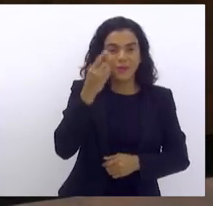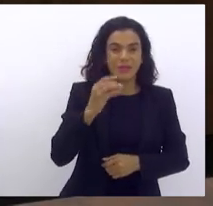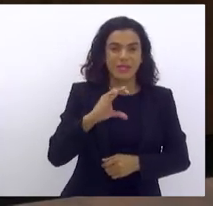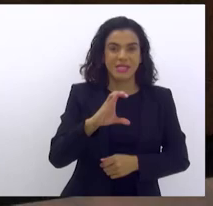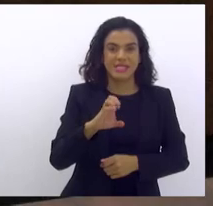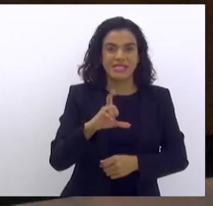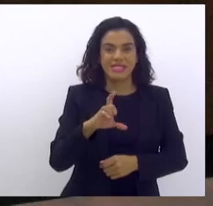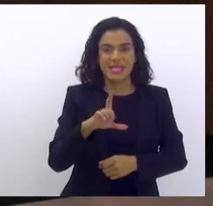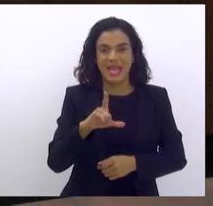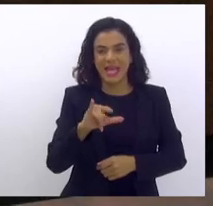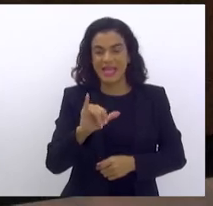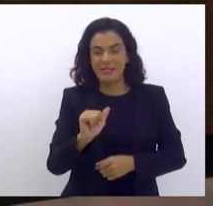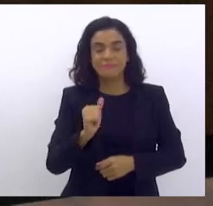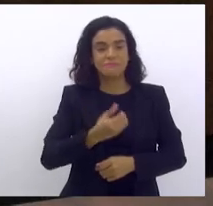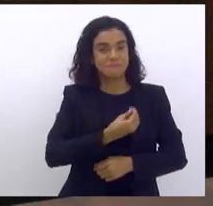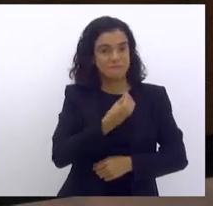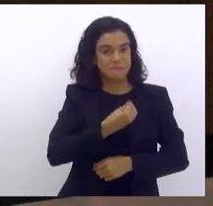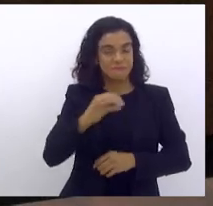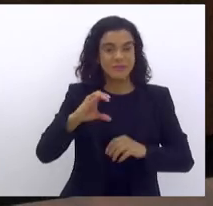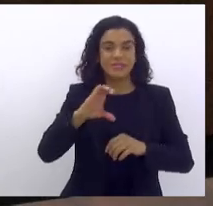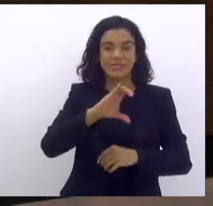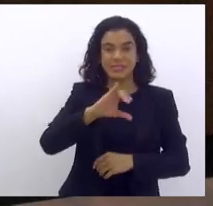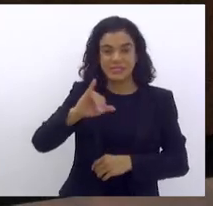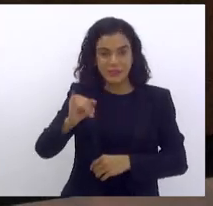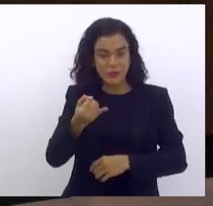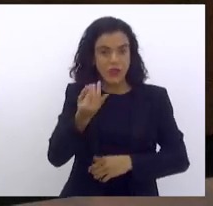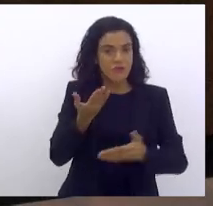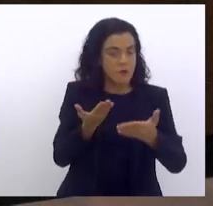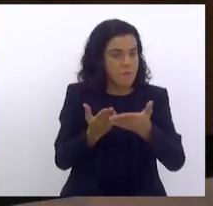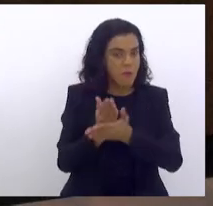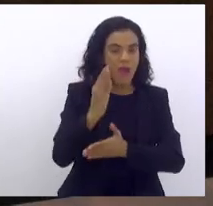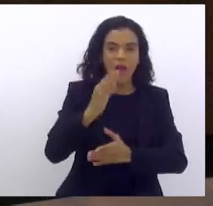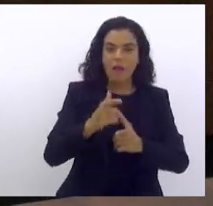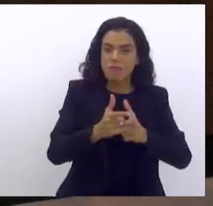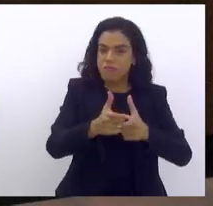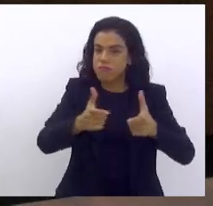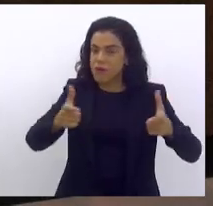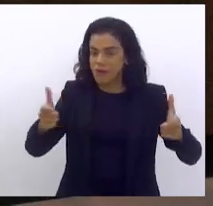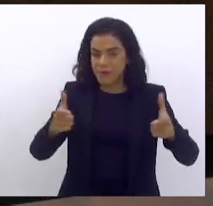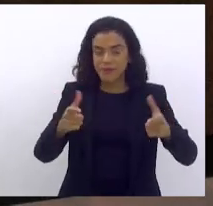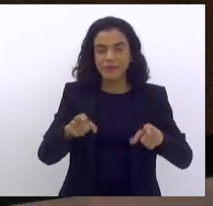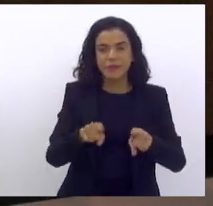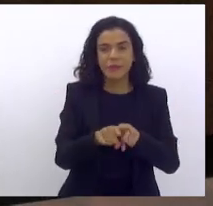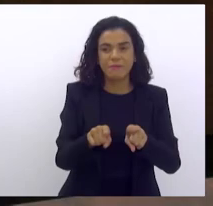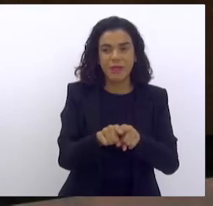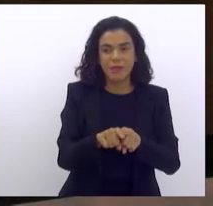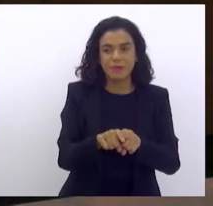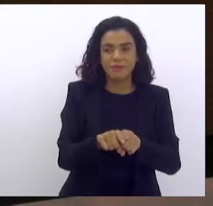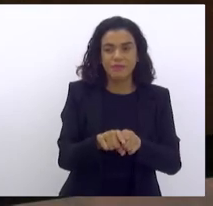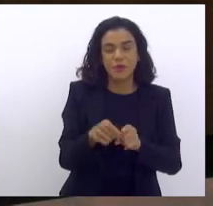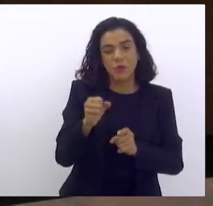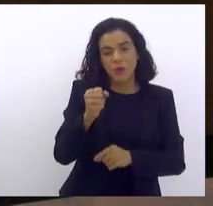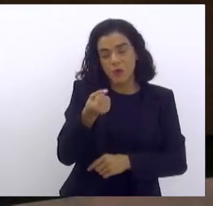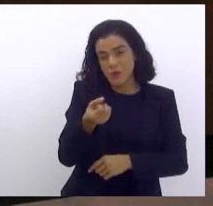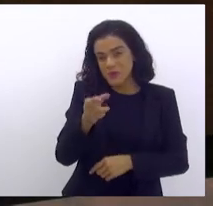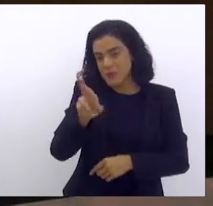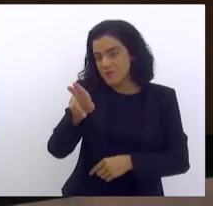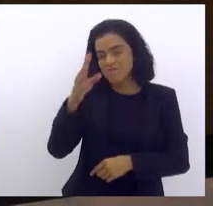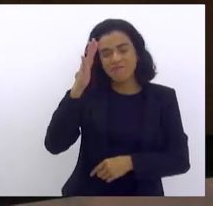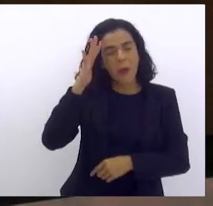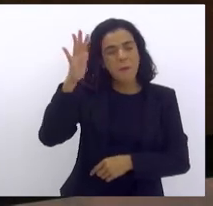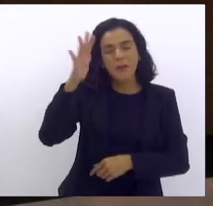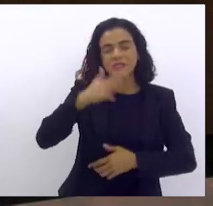que participou na CCJ, foi uma aprovação unânime, e dizer, presidente, Vossa Excelência não imagina